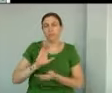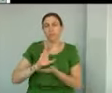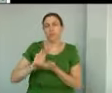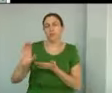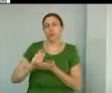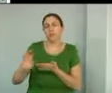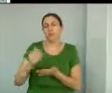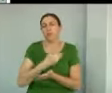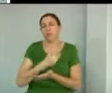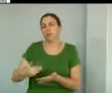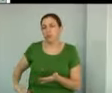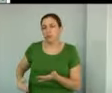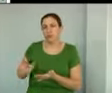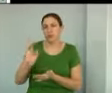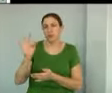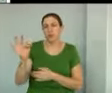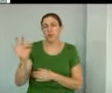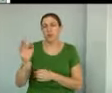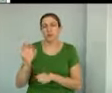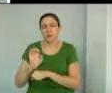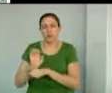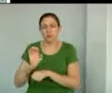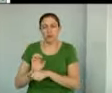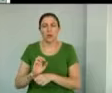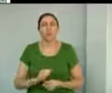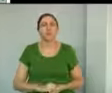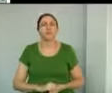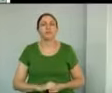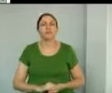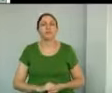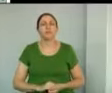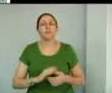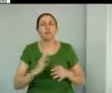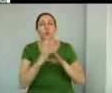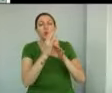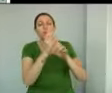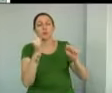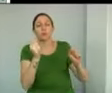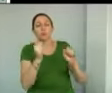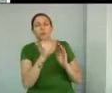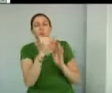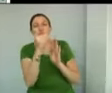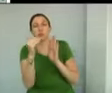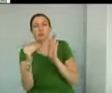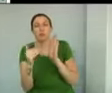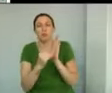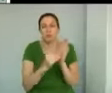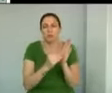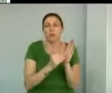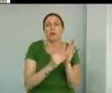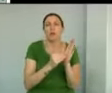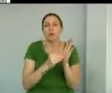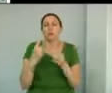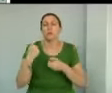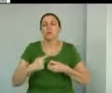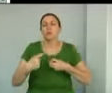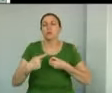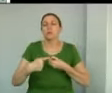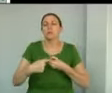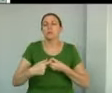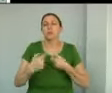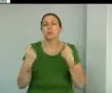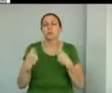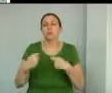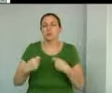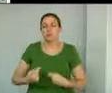Mais 6.981.000. Então, se nós somarmos todos esses valores, obrigatoriamente o município teria que, tem